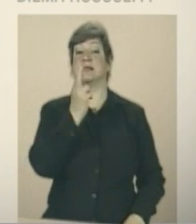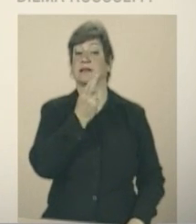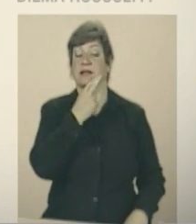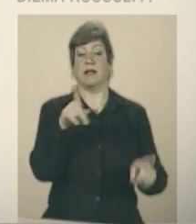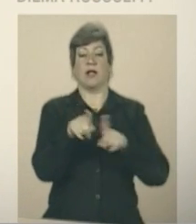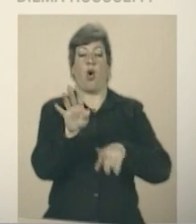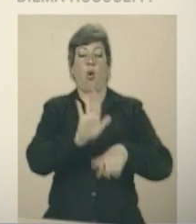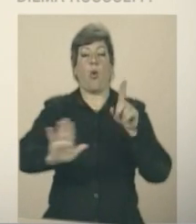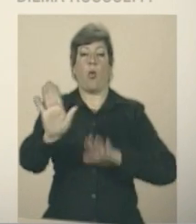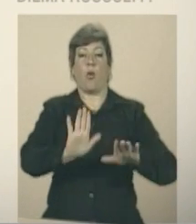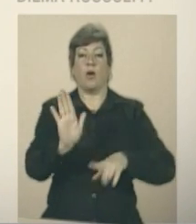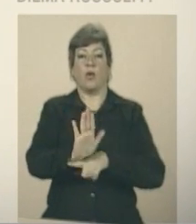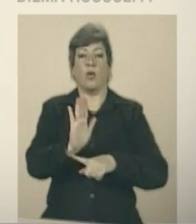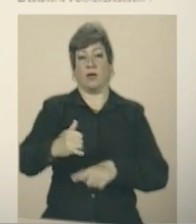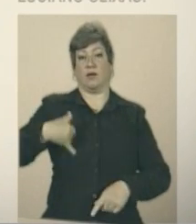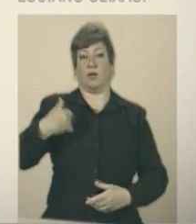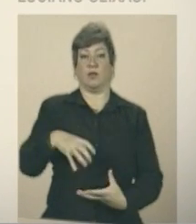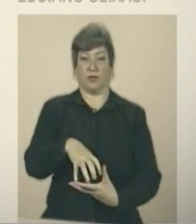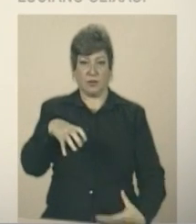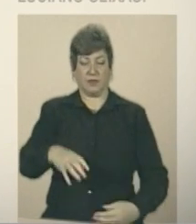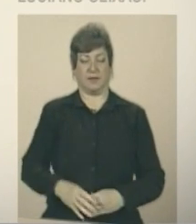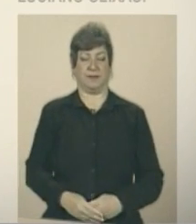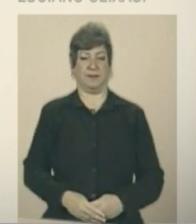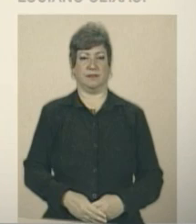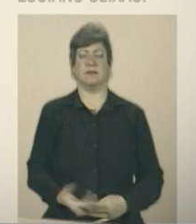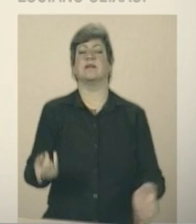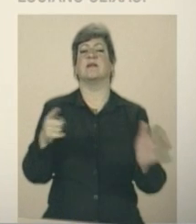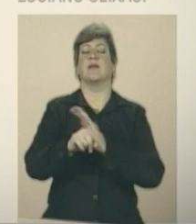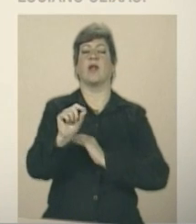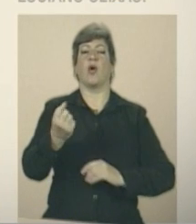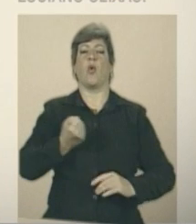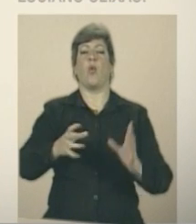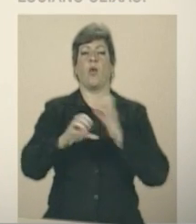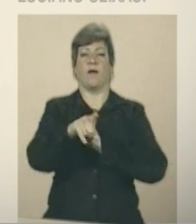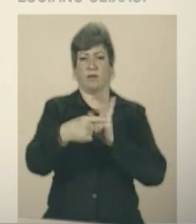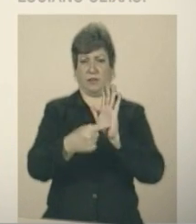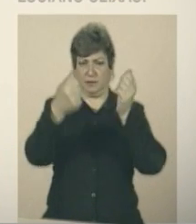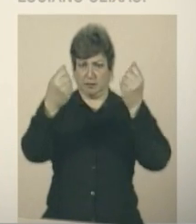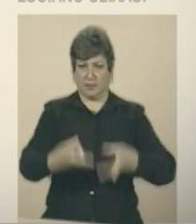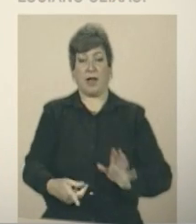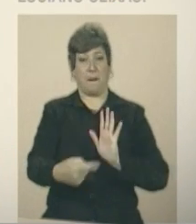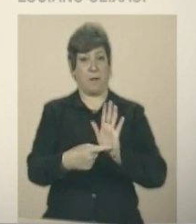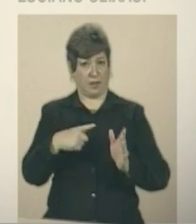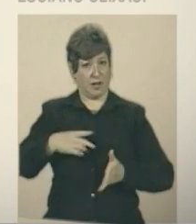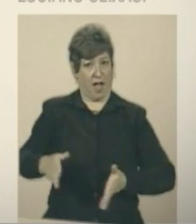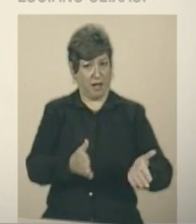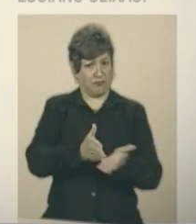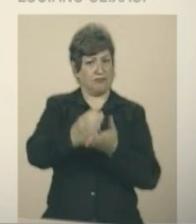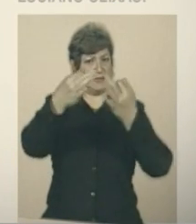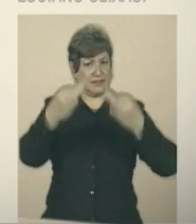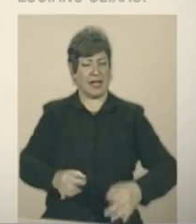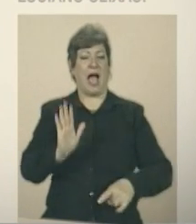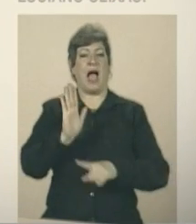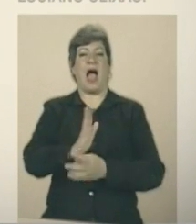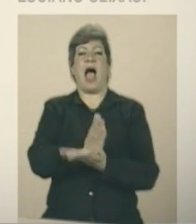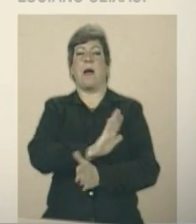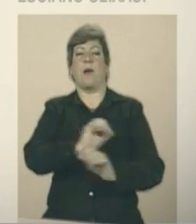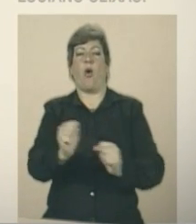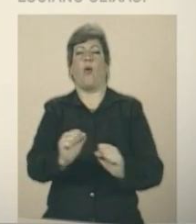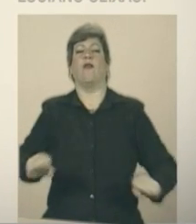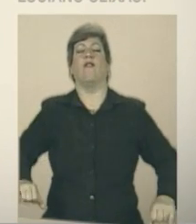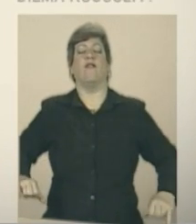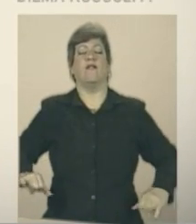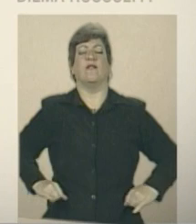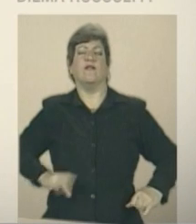e cuidado com os idosos os números que a senhora apresentou mostram que estamos no caminho certo para erradicar a extrema pobreza não é